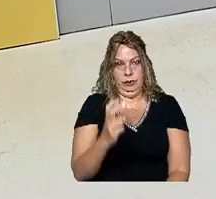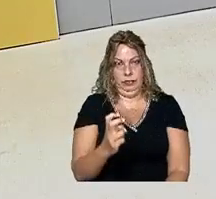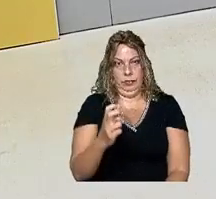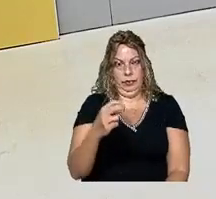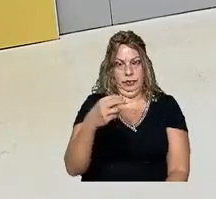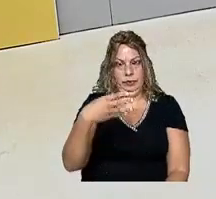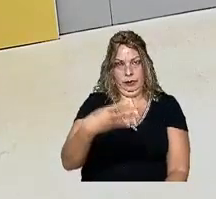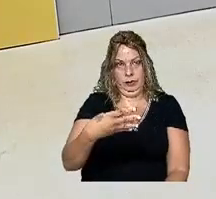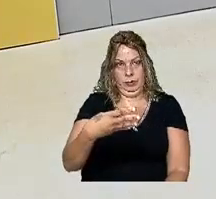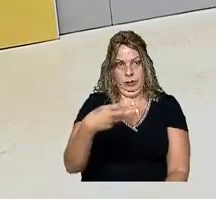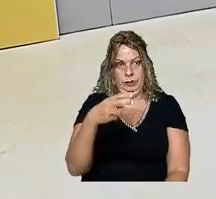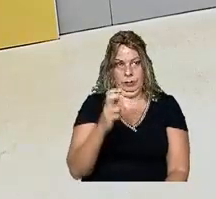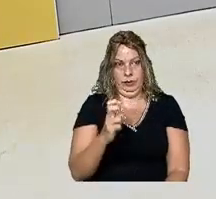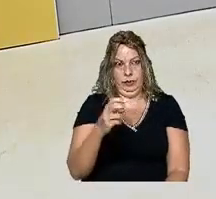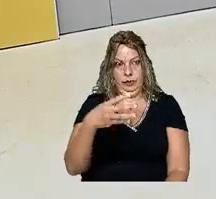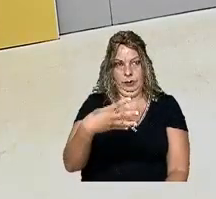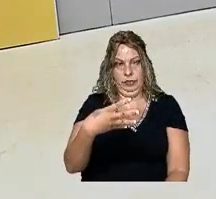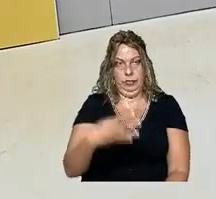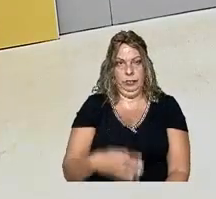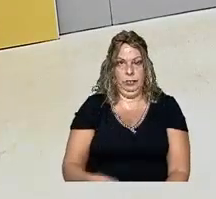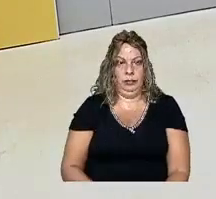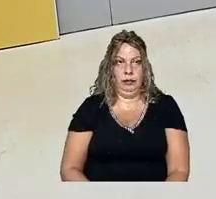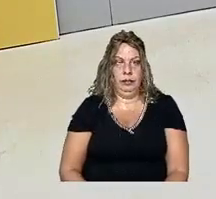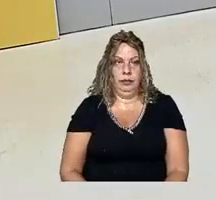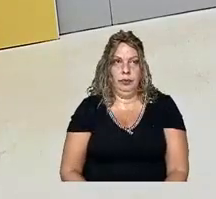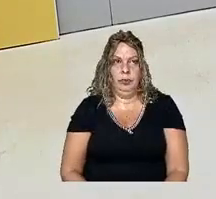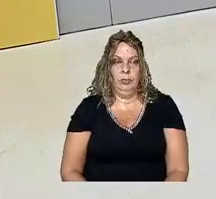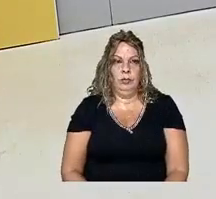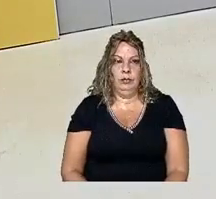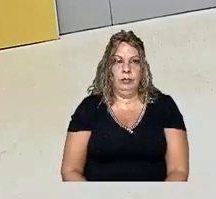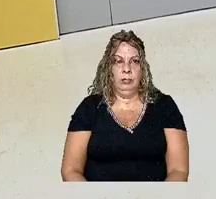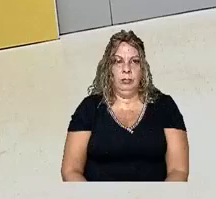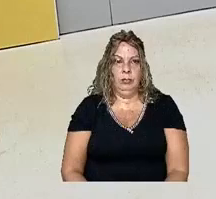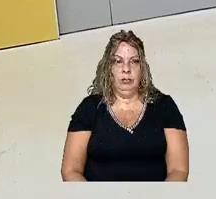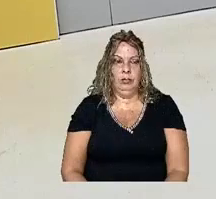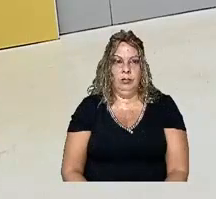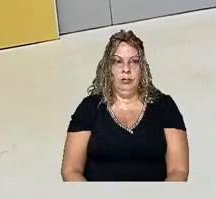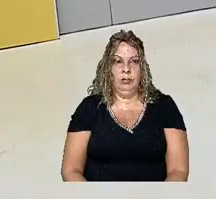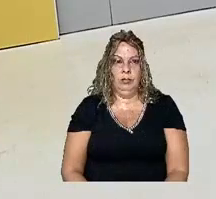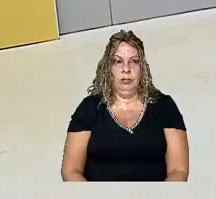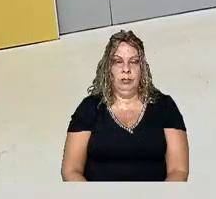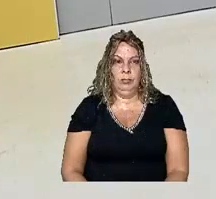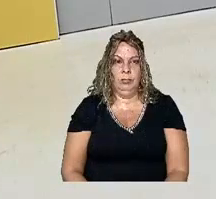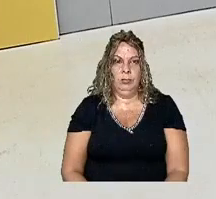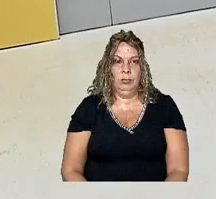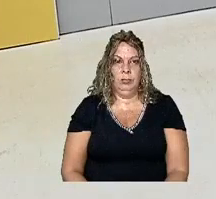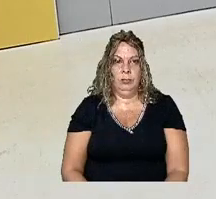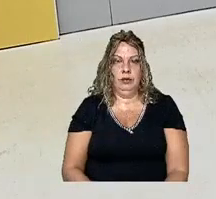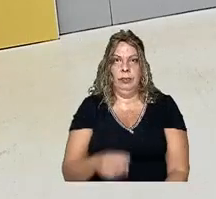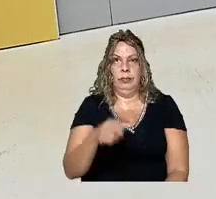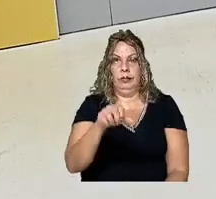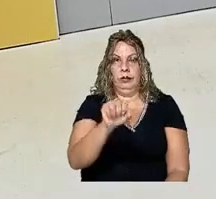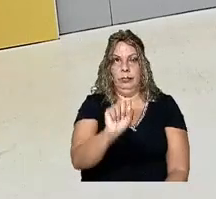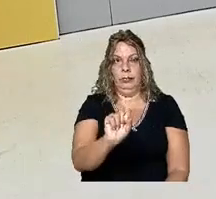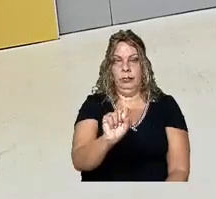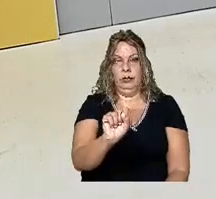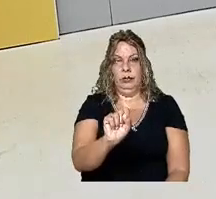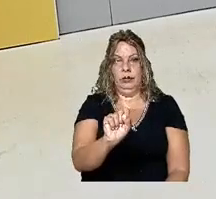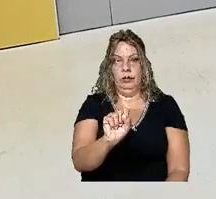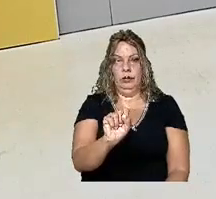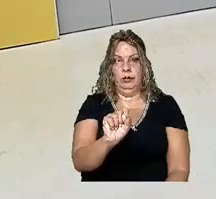54, marque aí, 54, subiu também mais uma bolinha. Número 8.